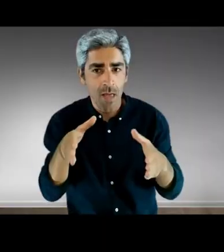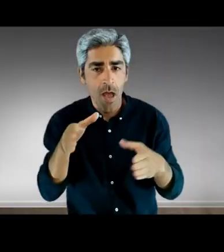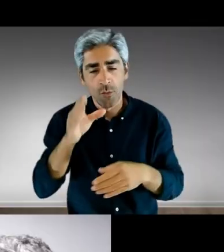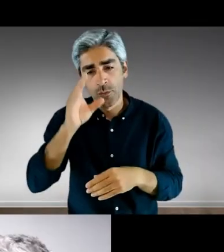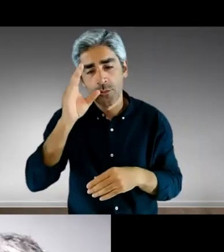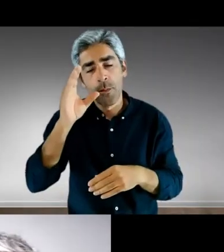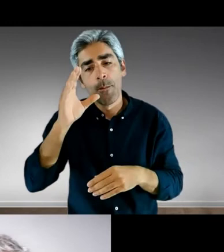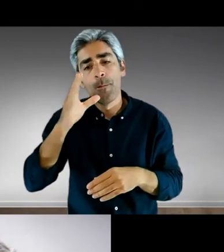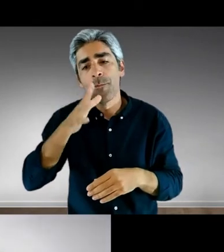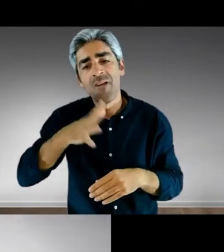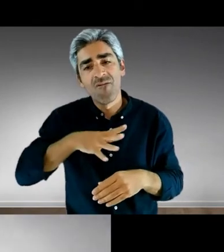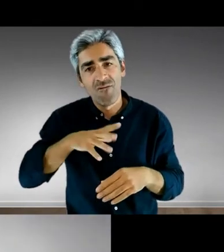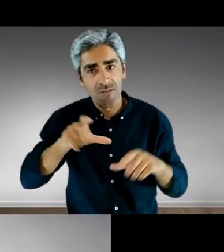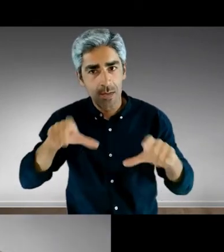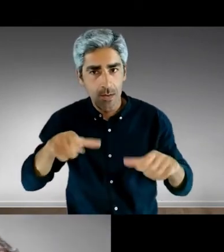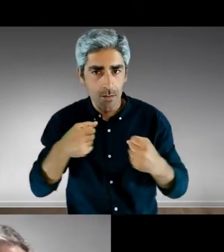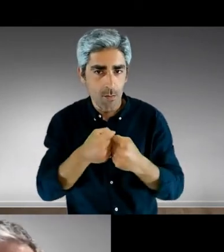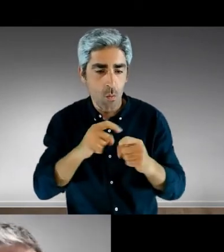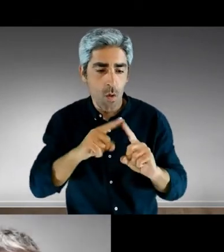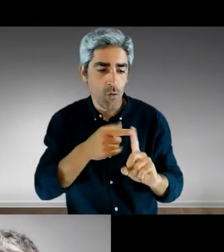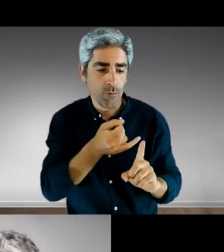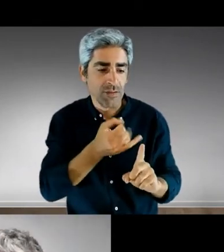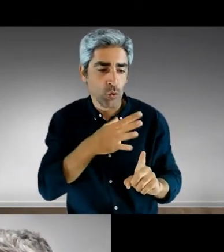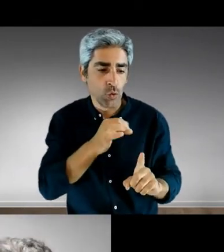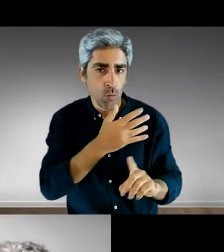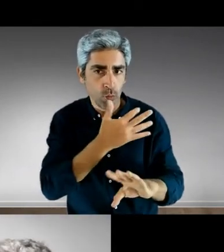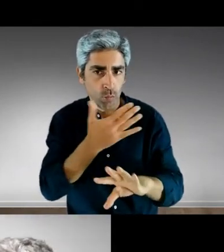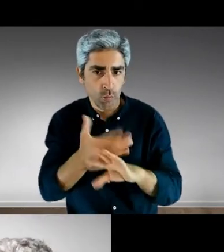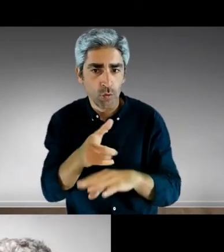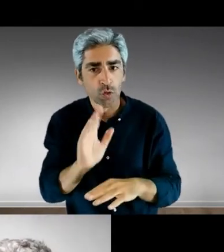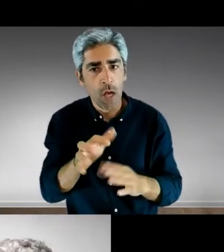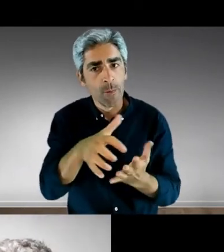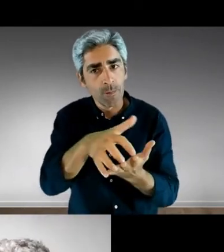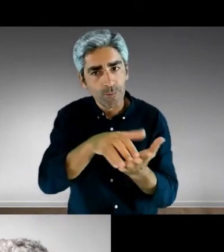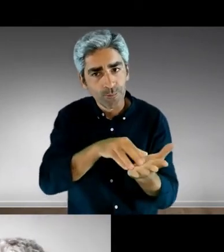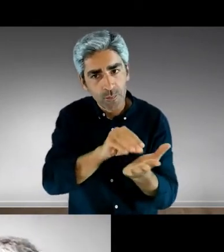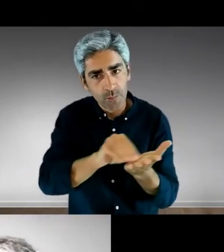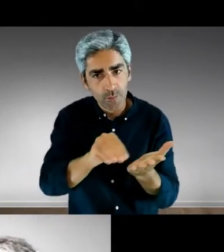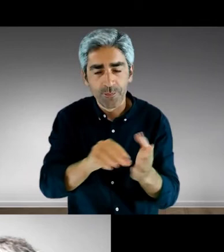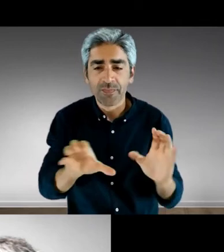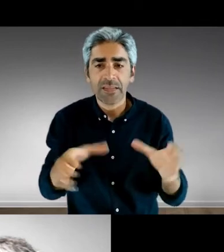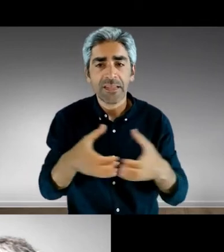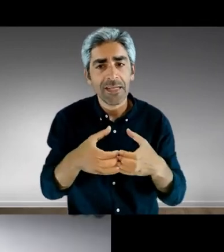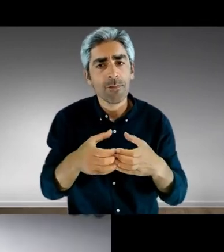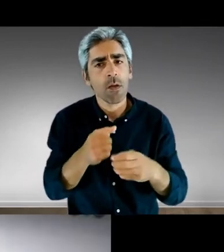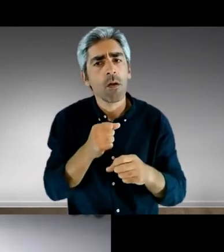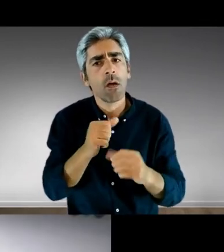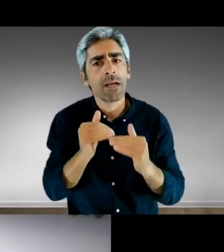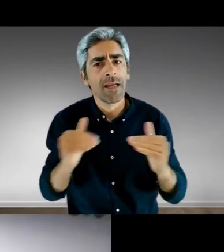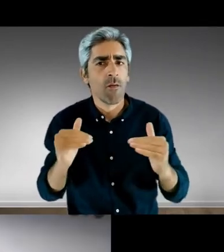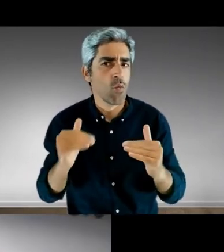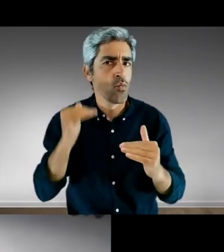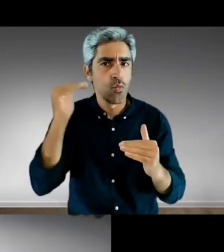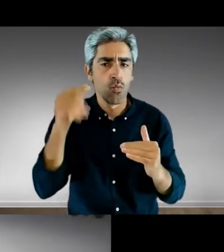Benfica desde 2018 e que, aliás, também já escreveu sobre equipas de alto rendimento, tem um livro